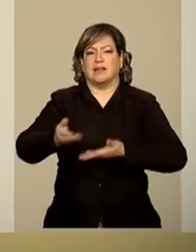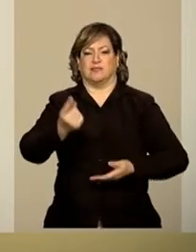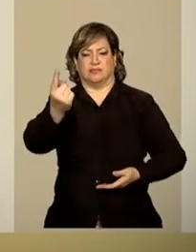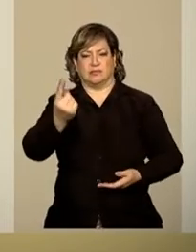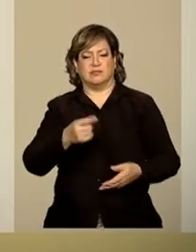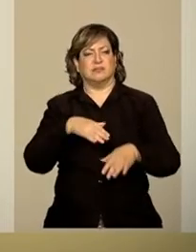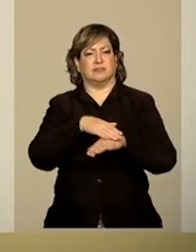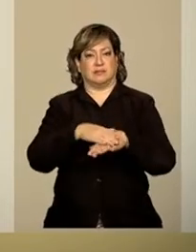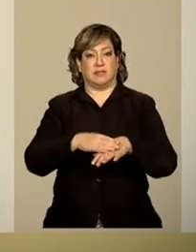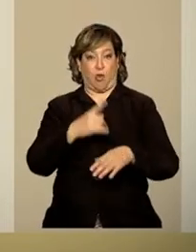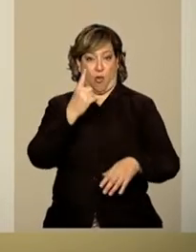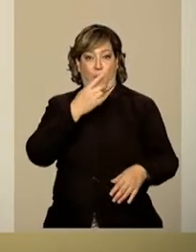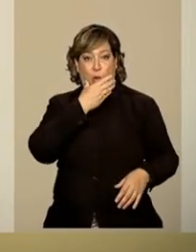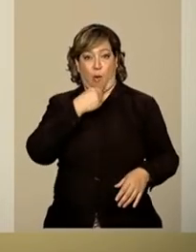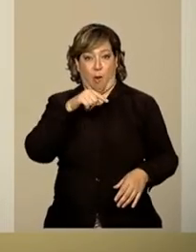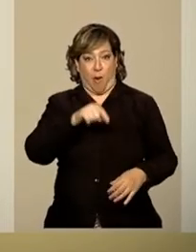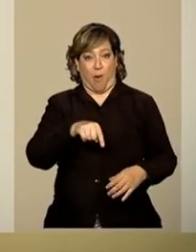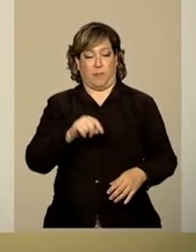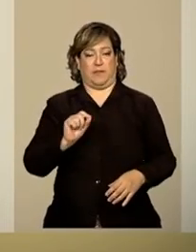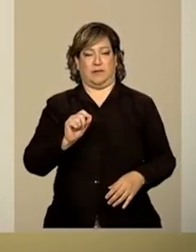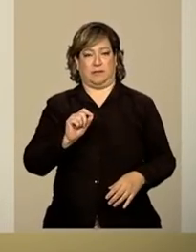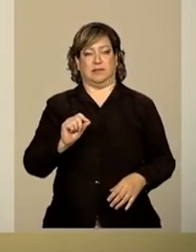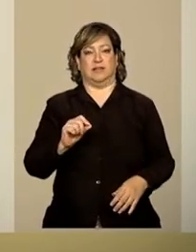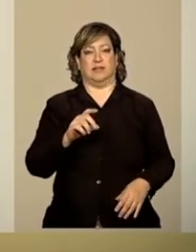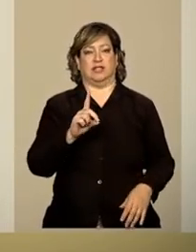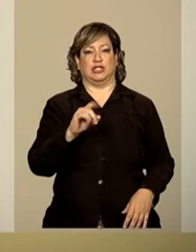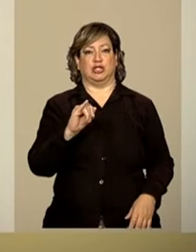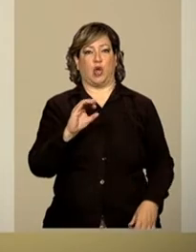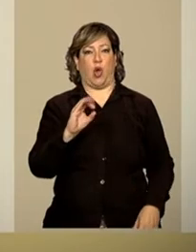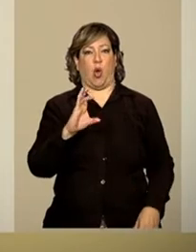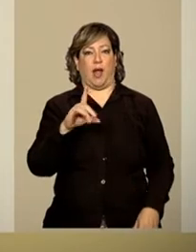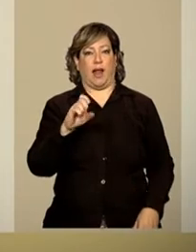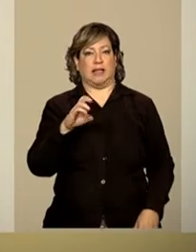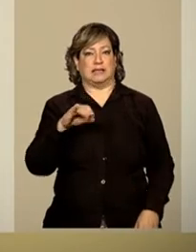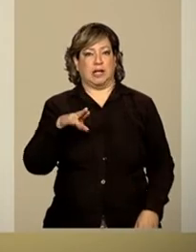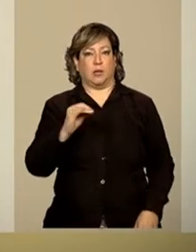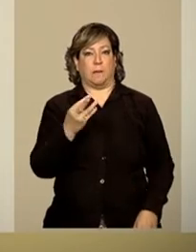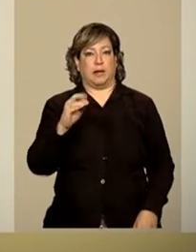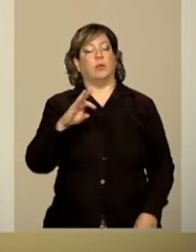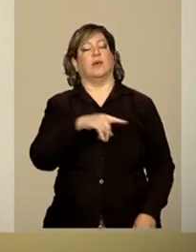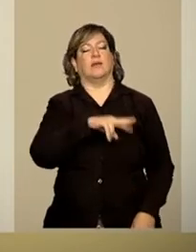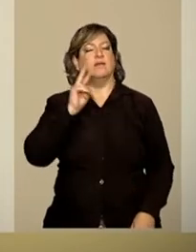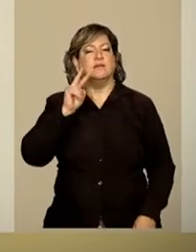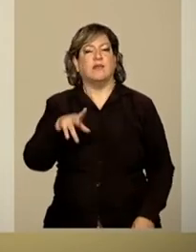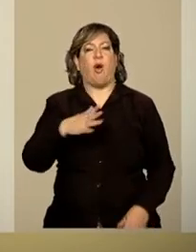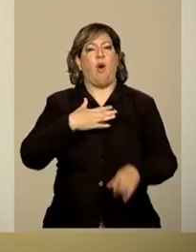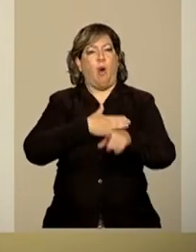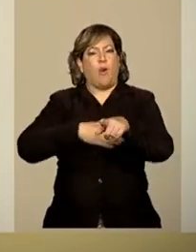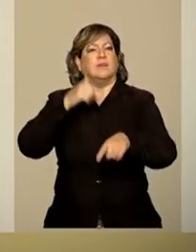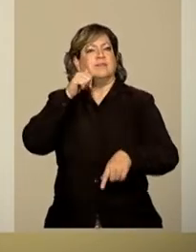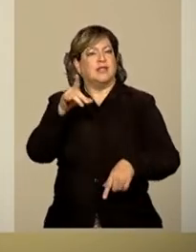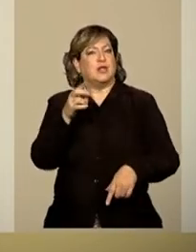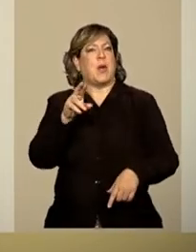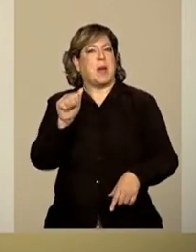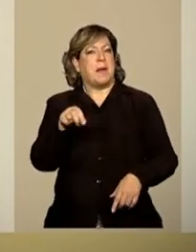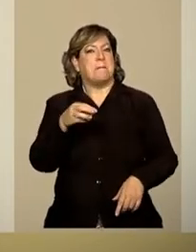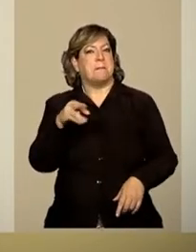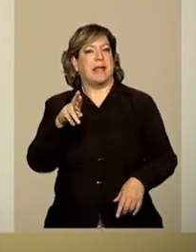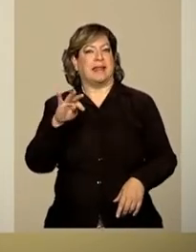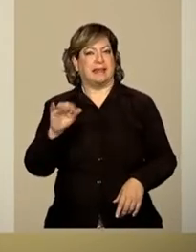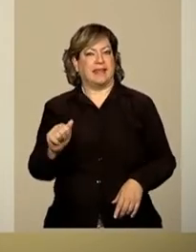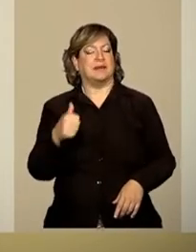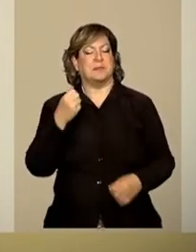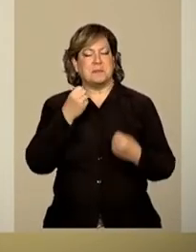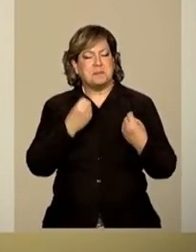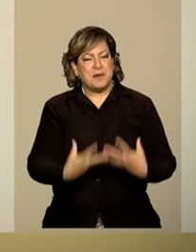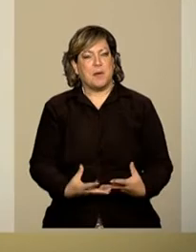pacientes um deles é o seu dia que o Luciano Brito que gostou dela logo na primeira vez que foi atendido a doutora